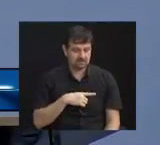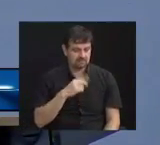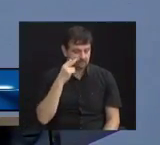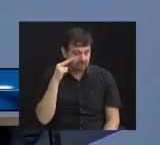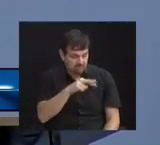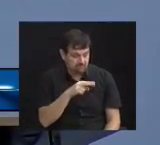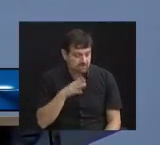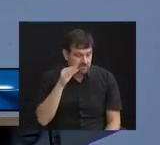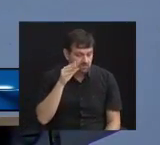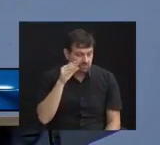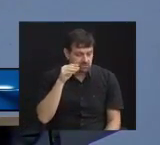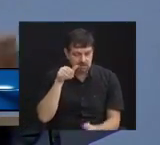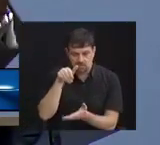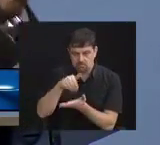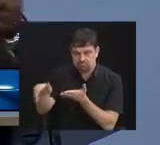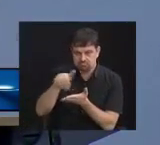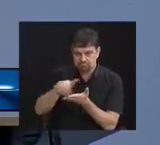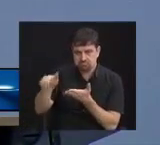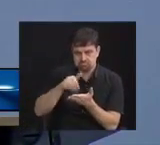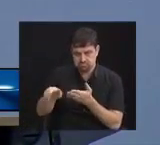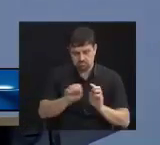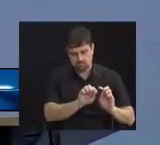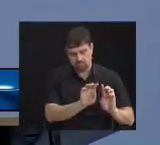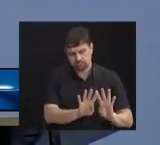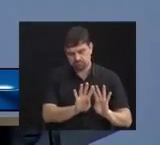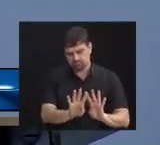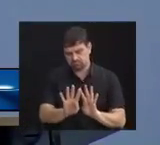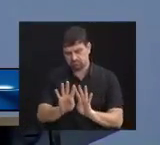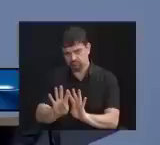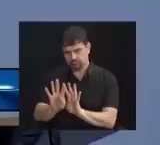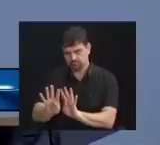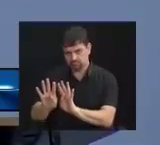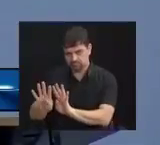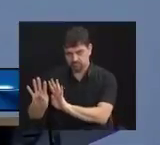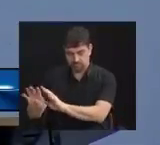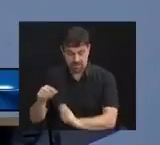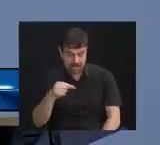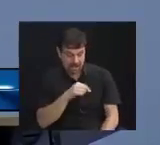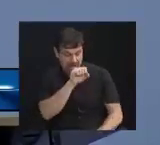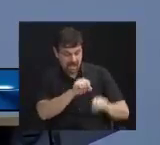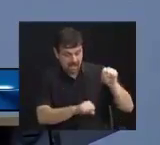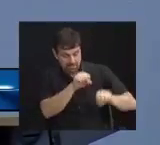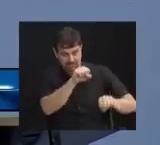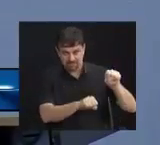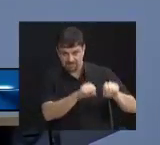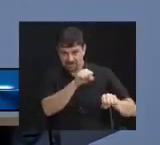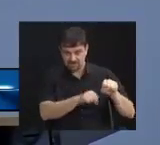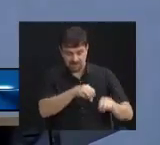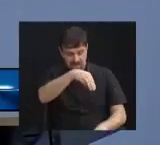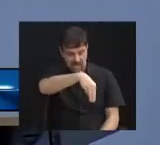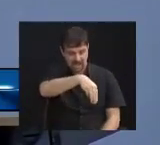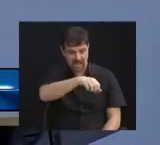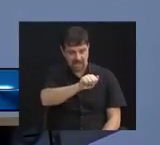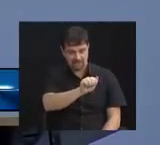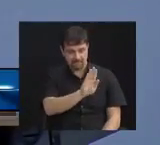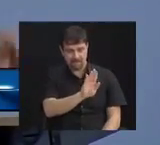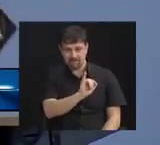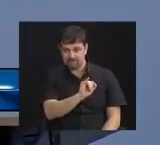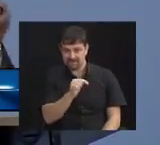fábrica, e de uma fábrica aonde os